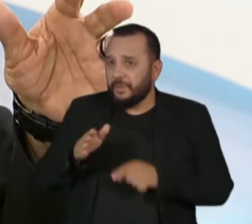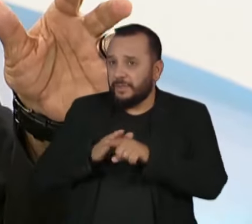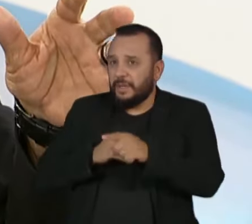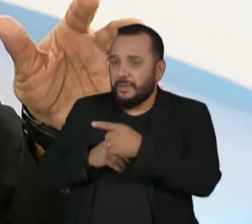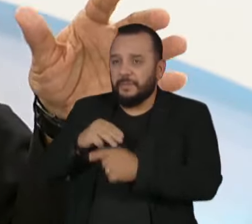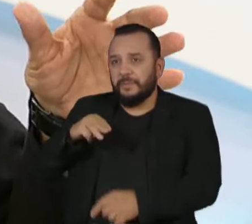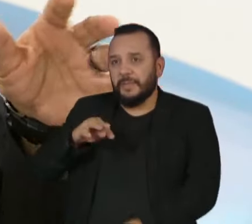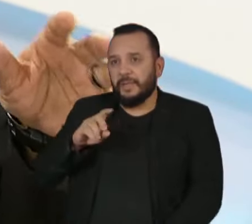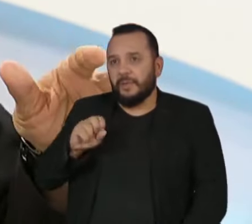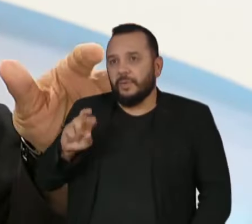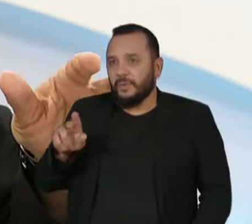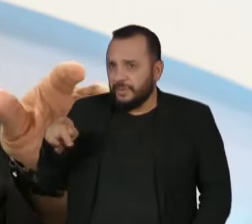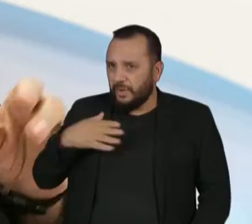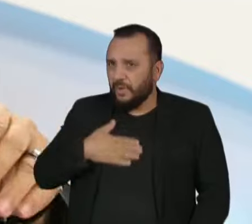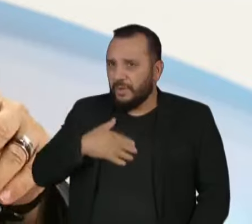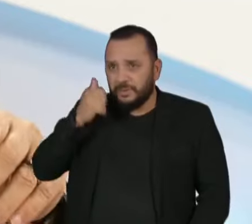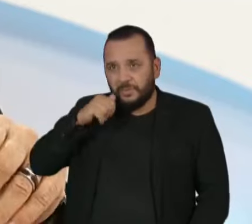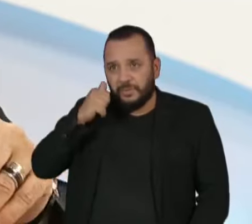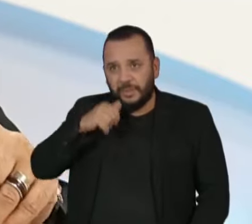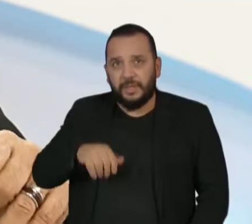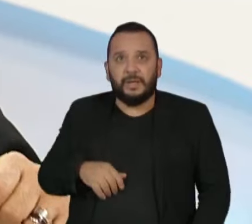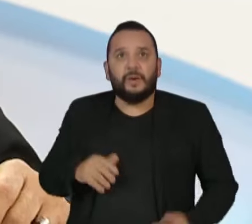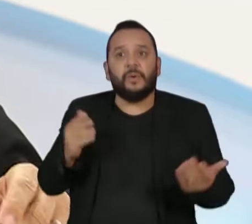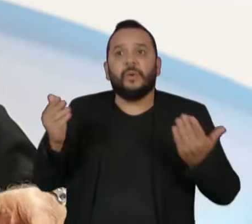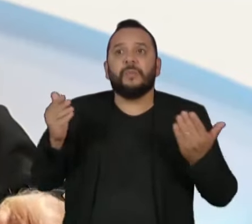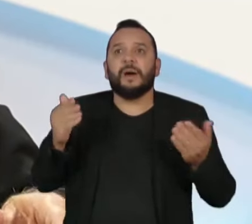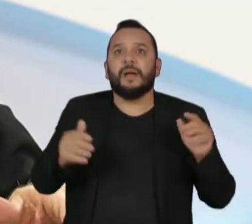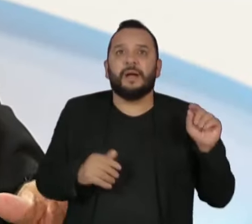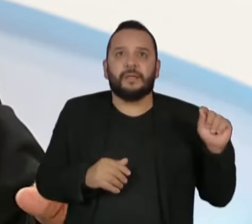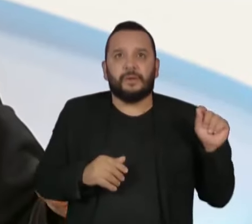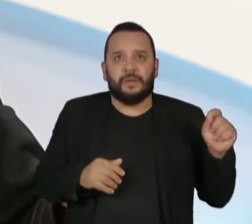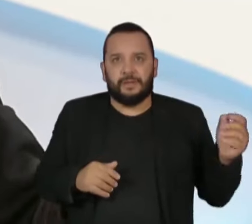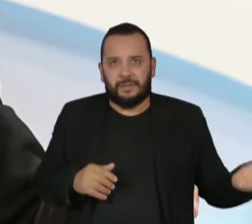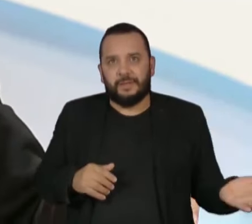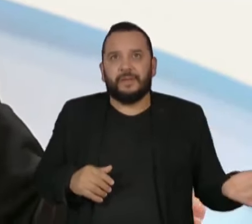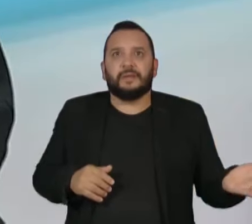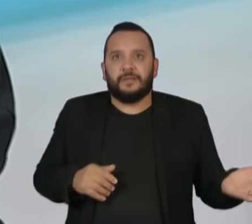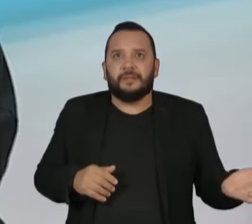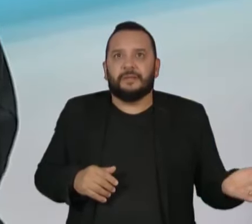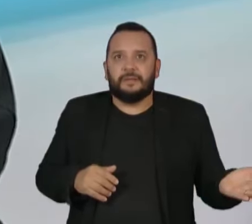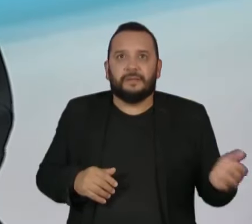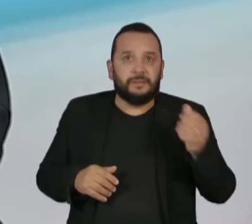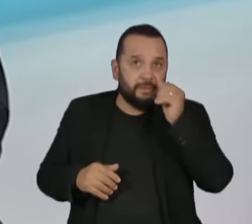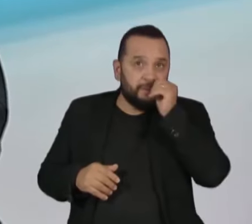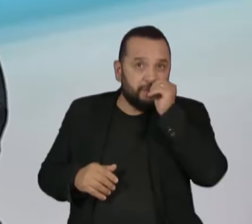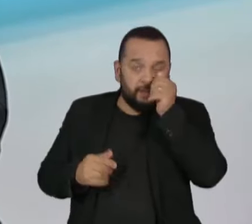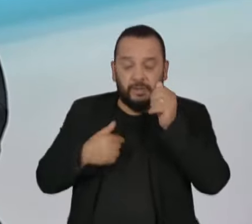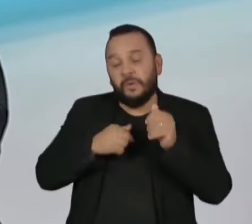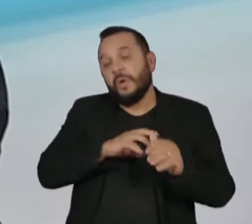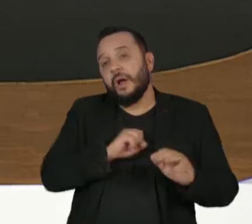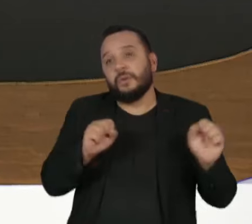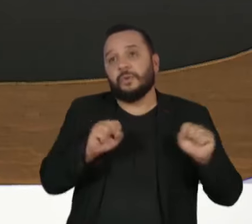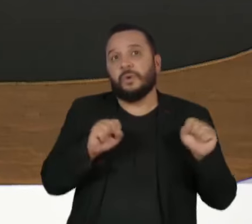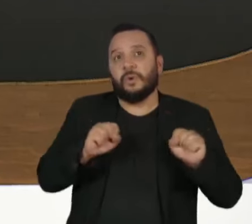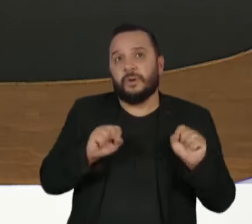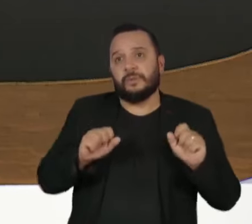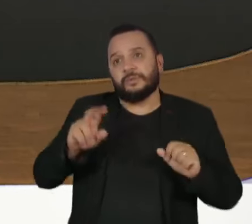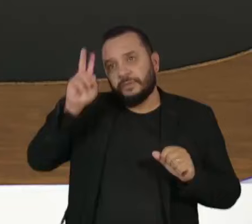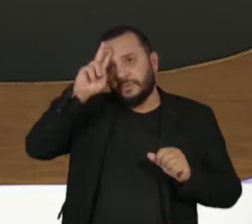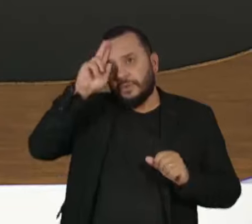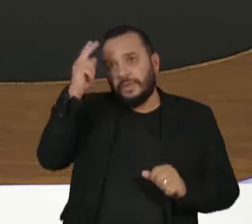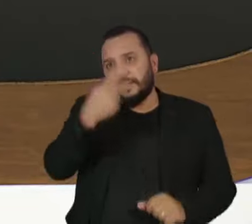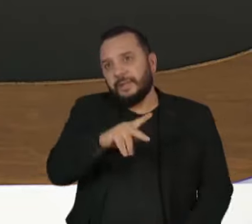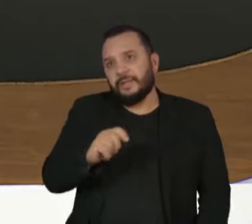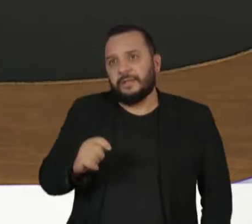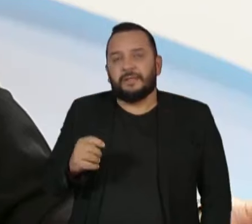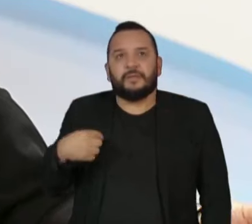ele gostava de mulher. Ele falou, comparado a quê? Né? Então, eu adoro essa história dele. Mas eu acho que é um pouco